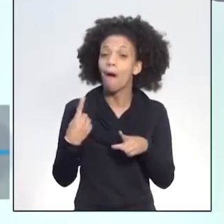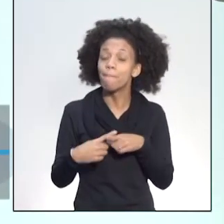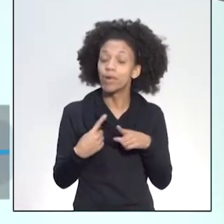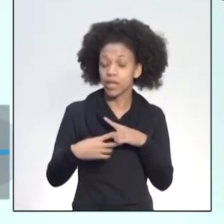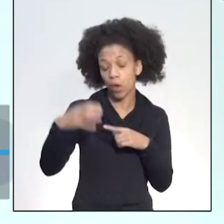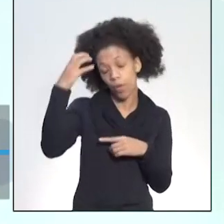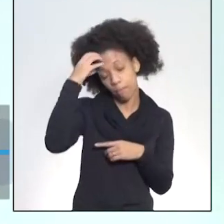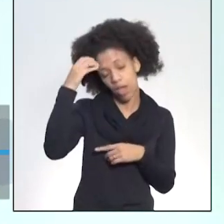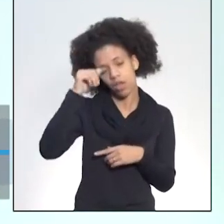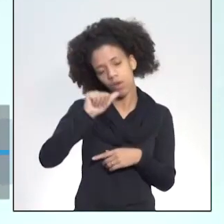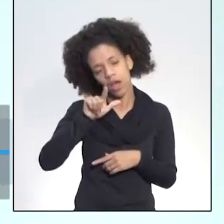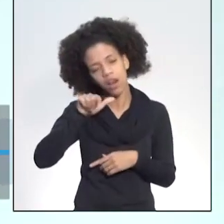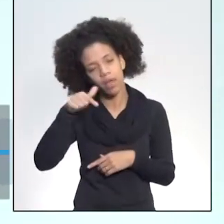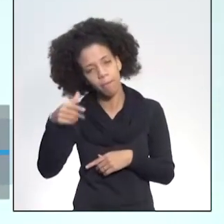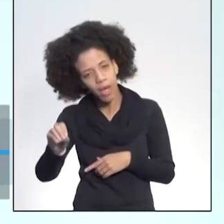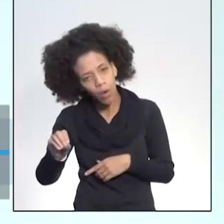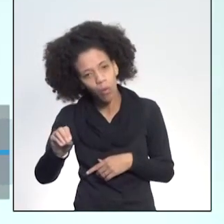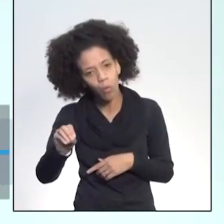Império Alemão